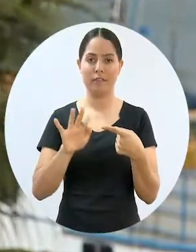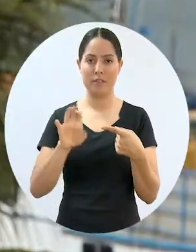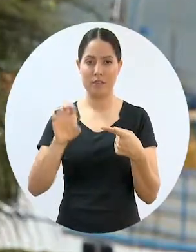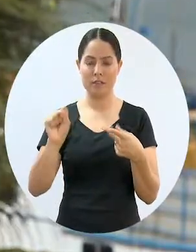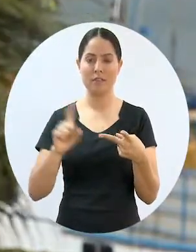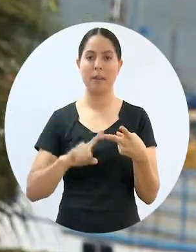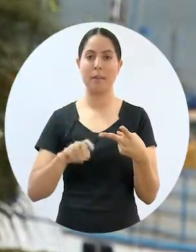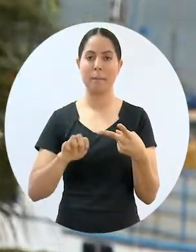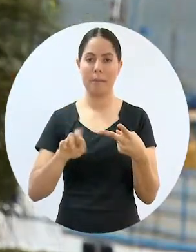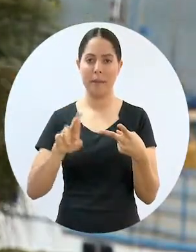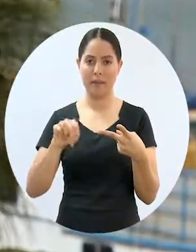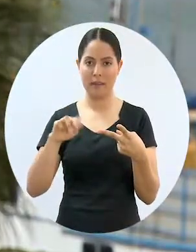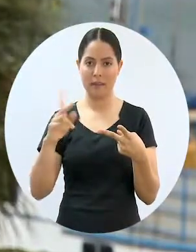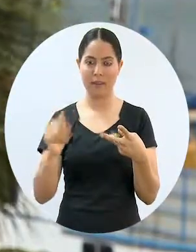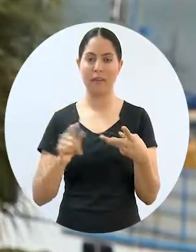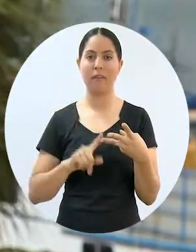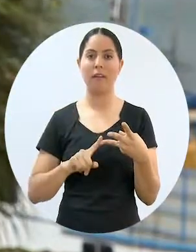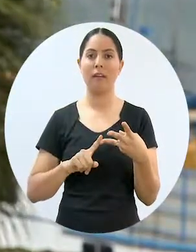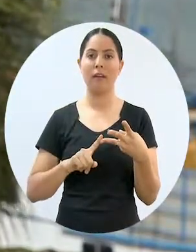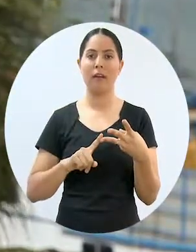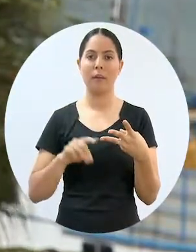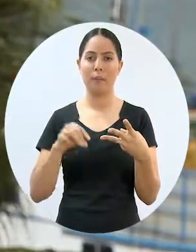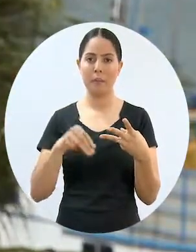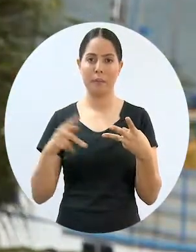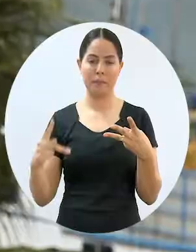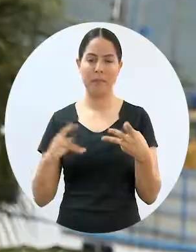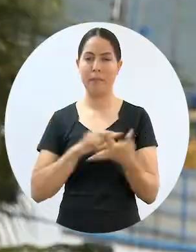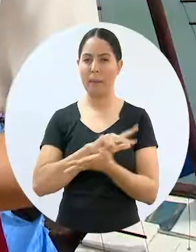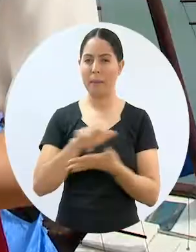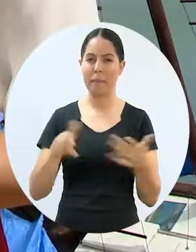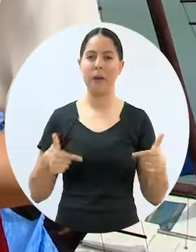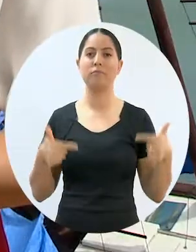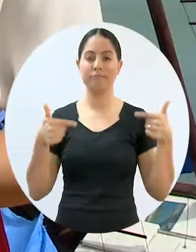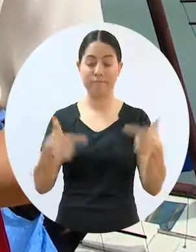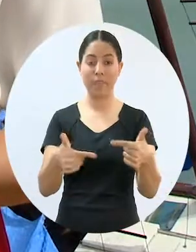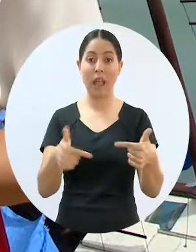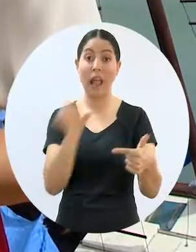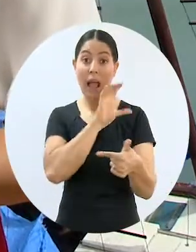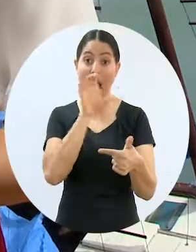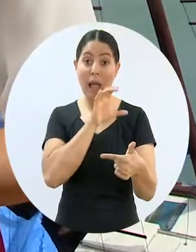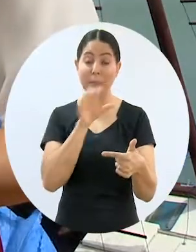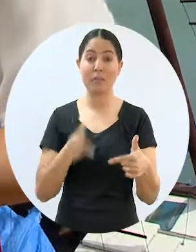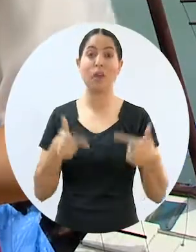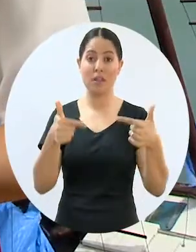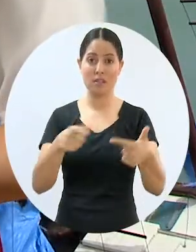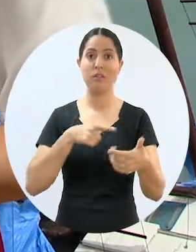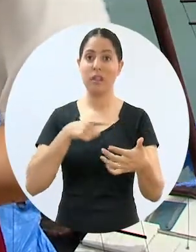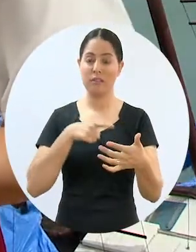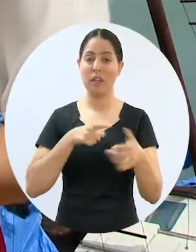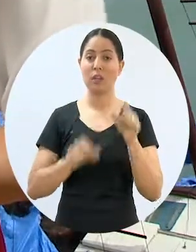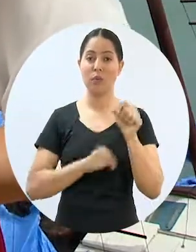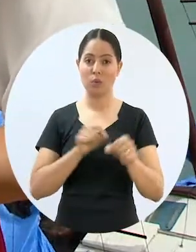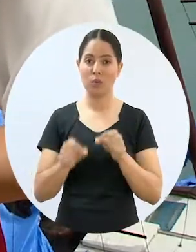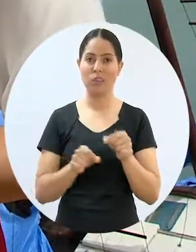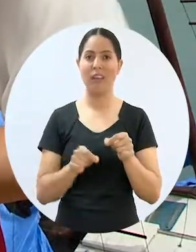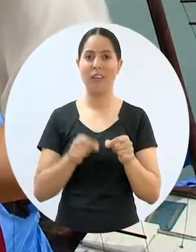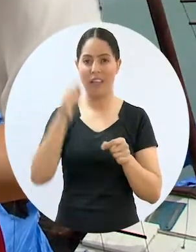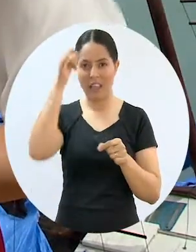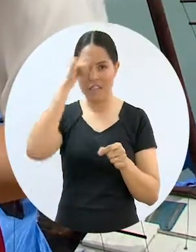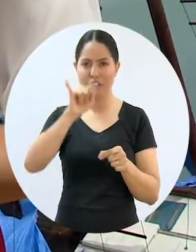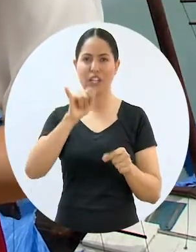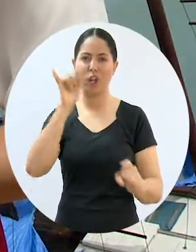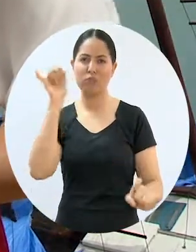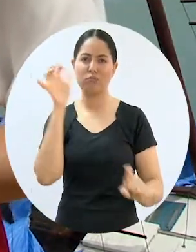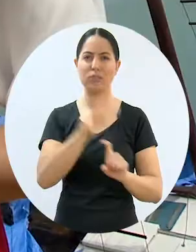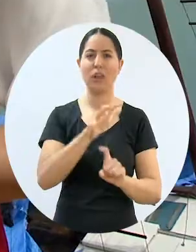Brasil e capitaneados pelo Ministério Público, estão agindo muito rapidamente na contenção do impacto